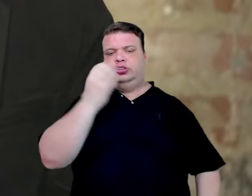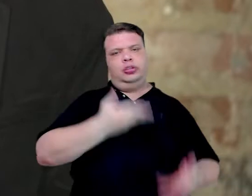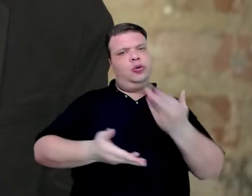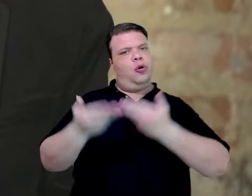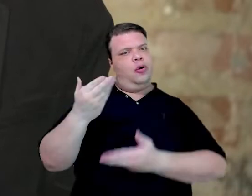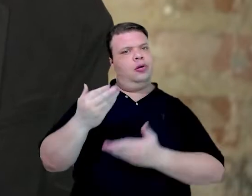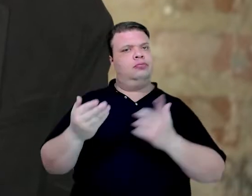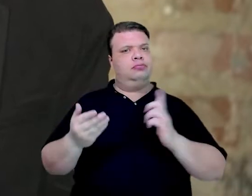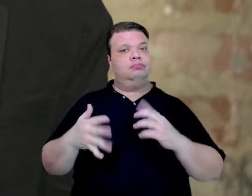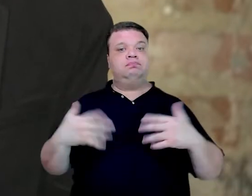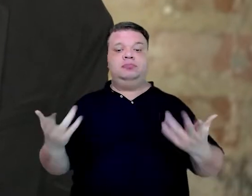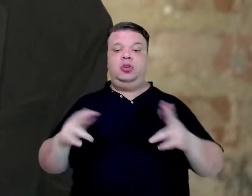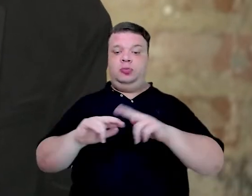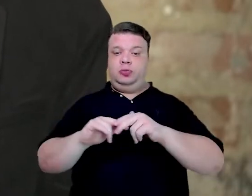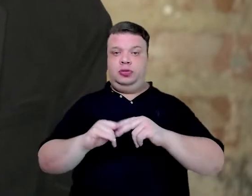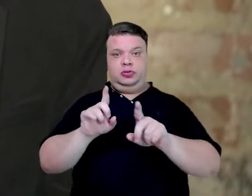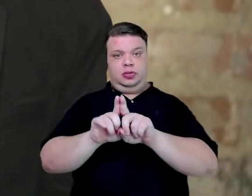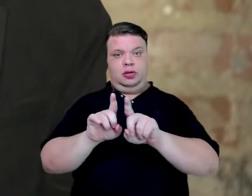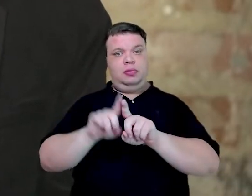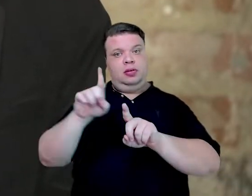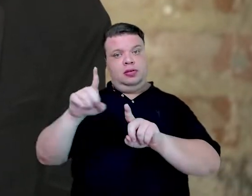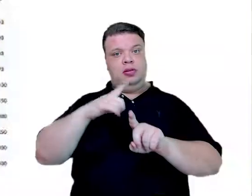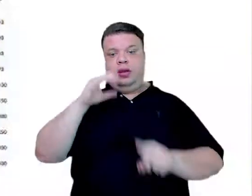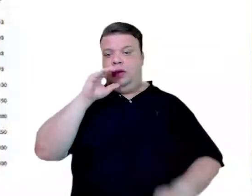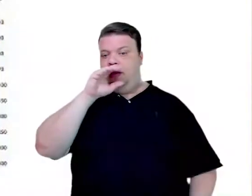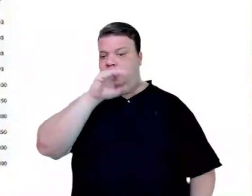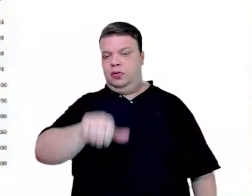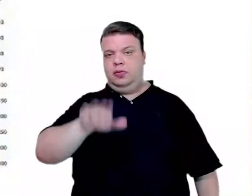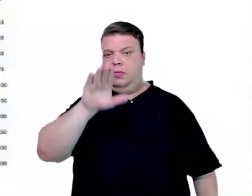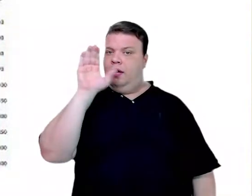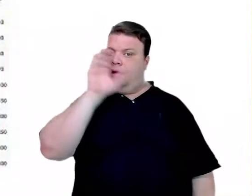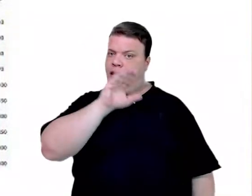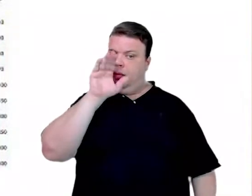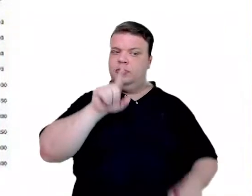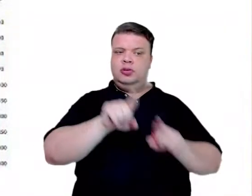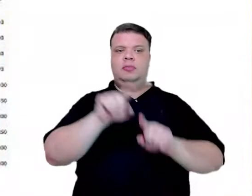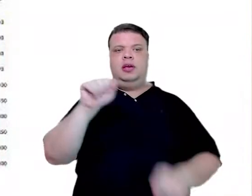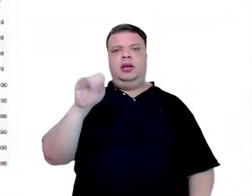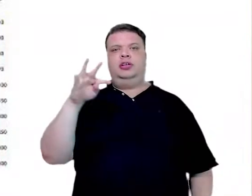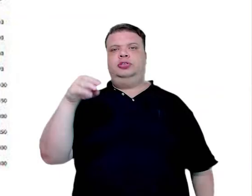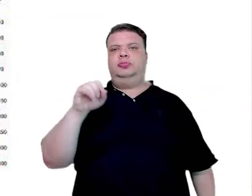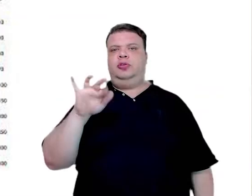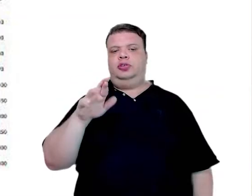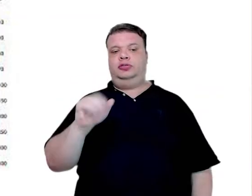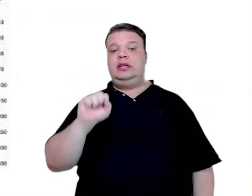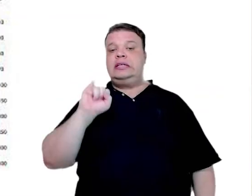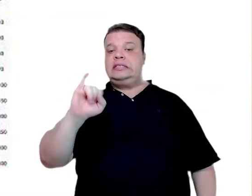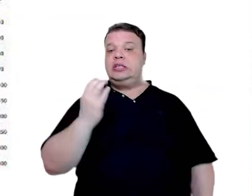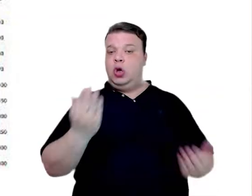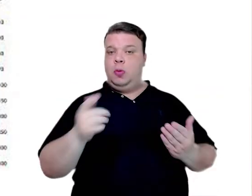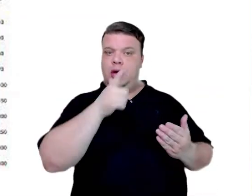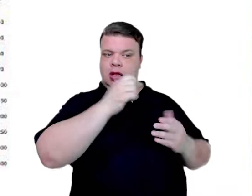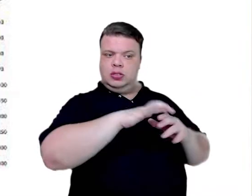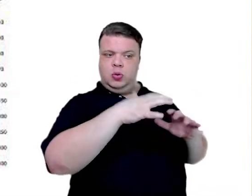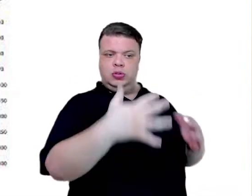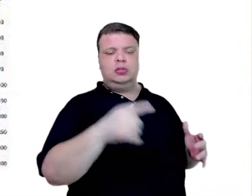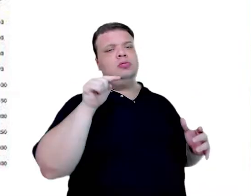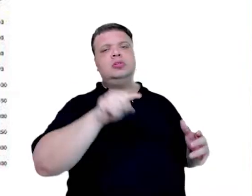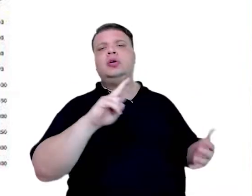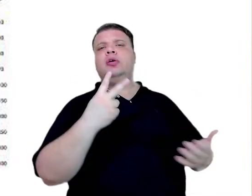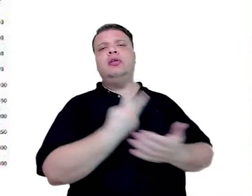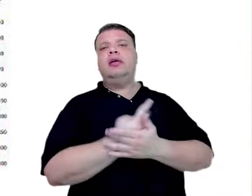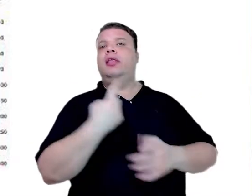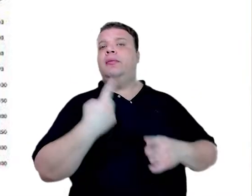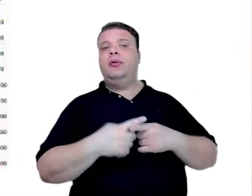o oceano tende a ceder energia para a atmosfera e vice-versa. Consequentemente, os fluxos de calor são mais intensos e rápidos na